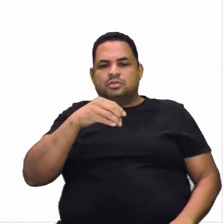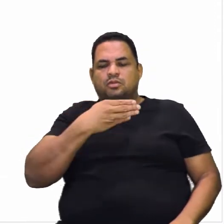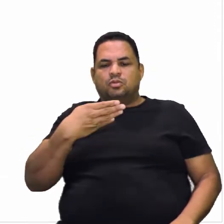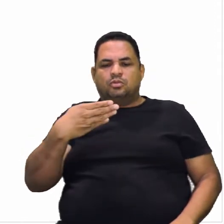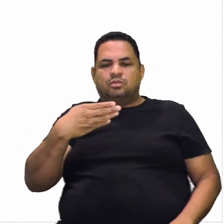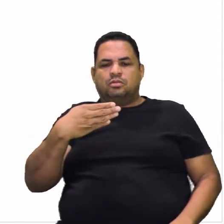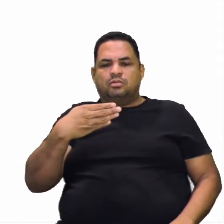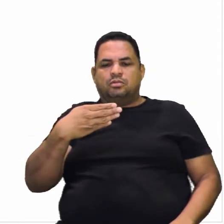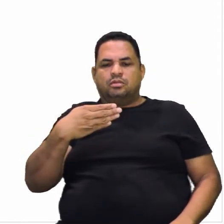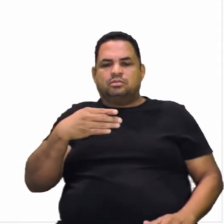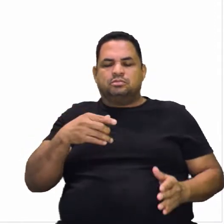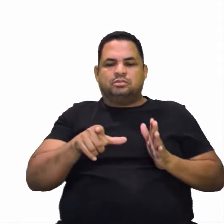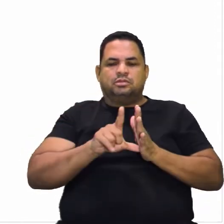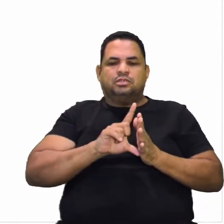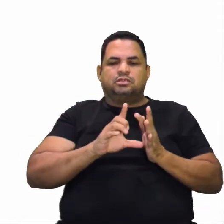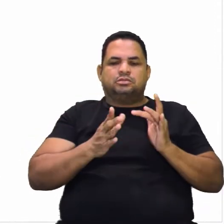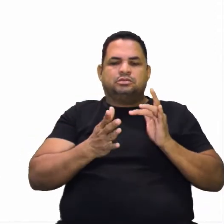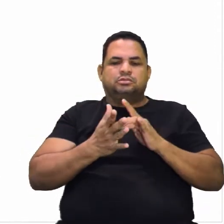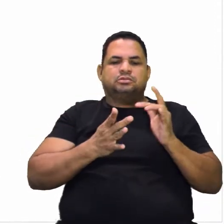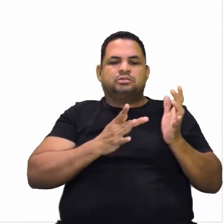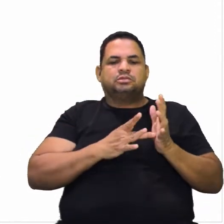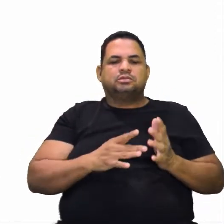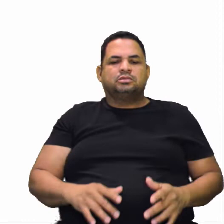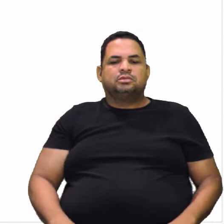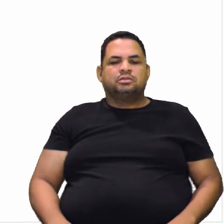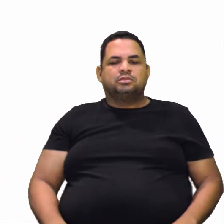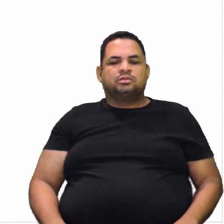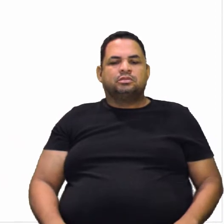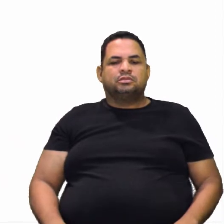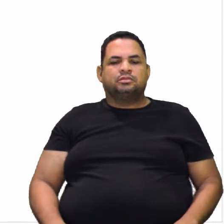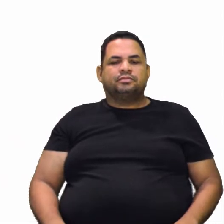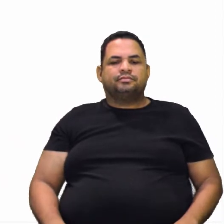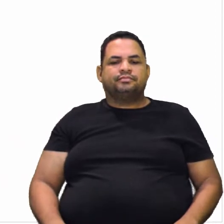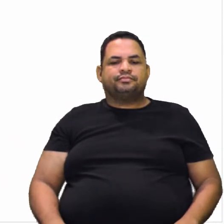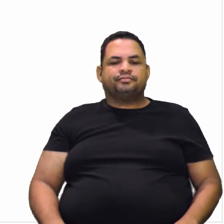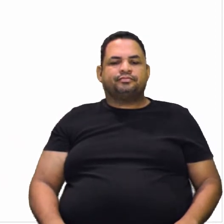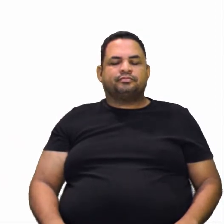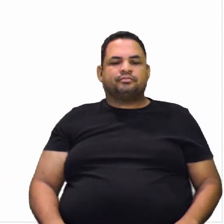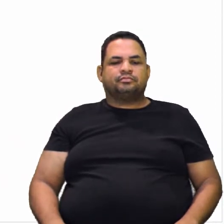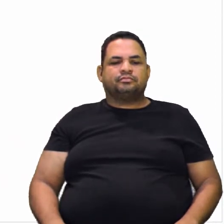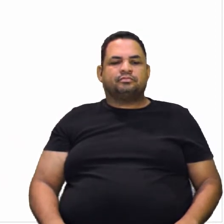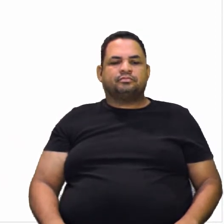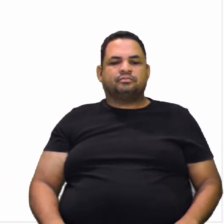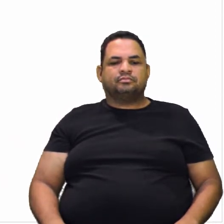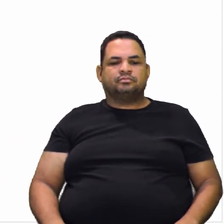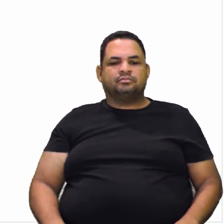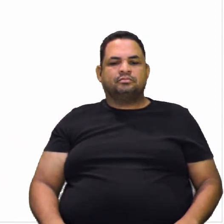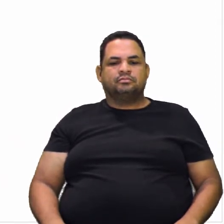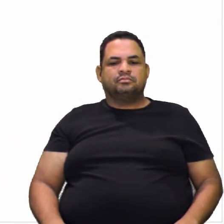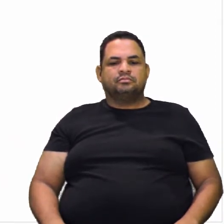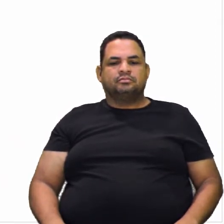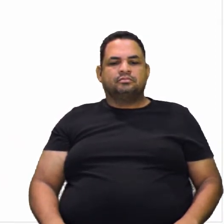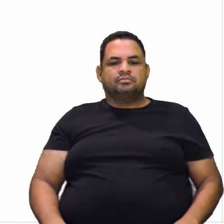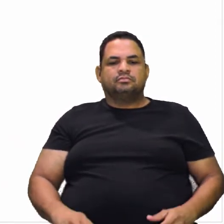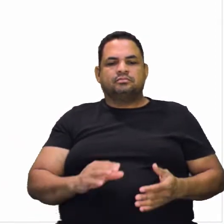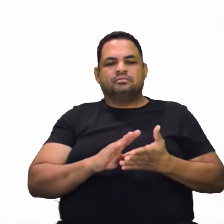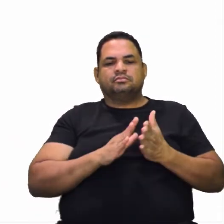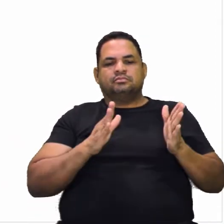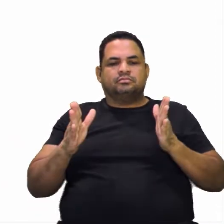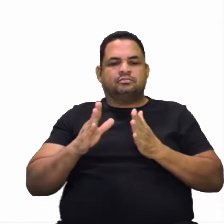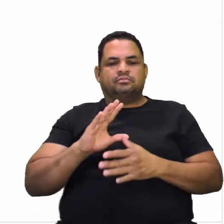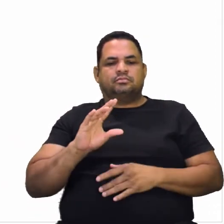a.C. Percebam vocês que antes de Cristo vai diminuindo, tá? Não vai aumentando. Período